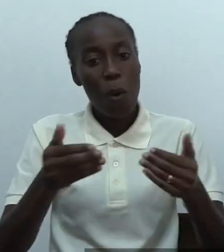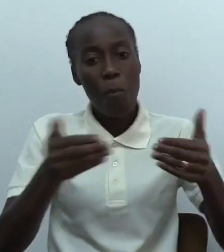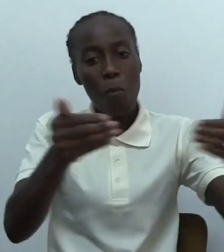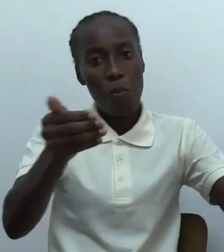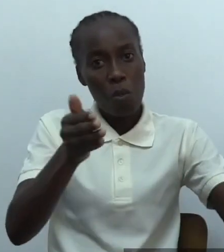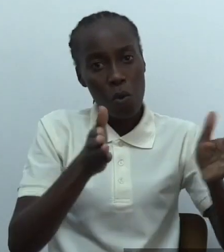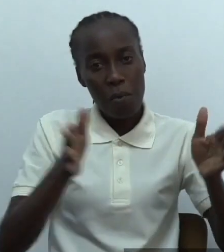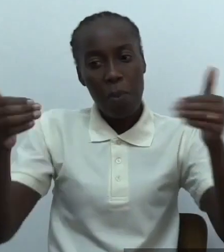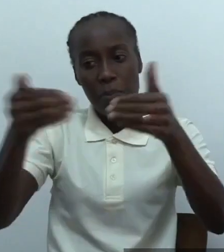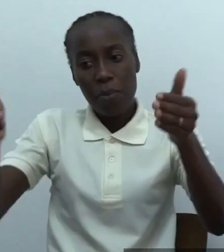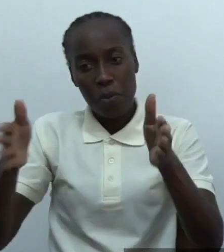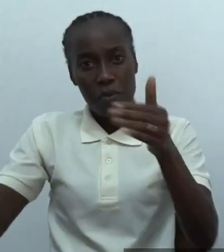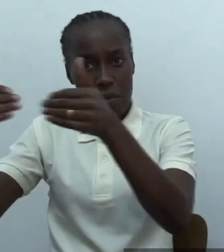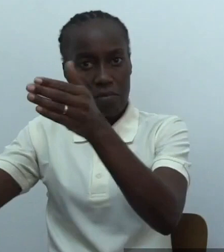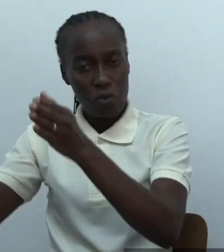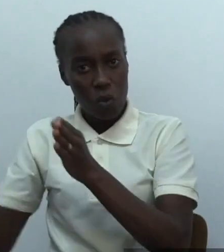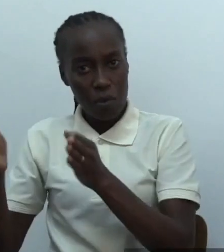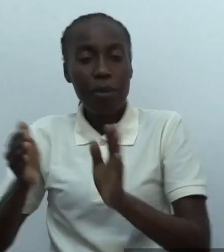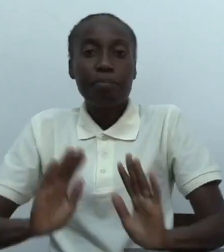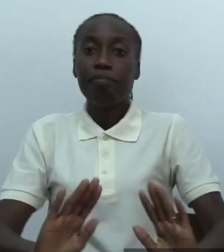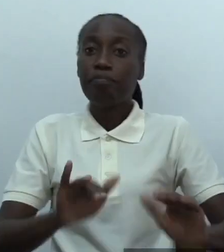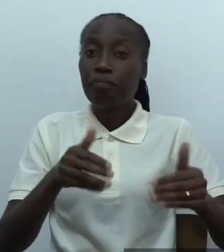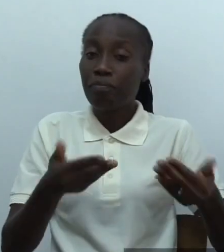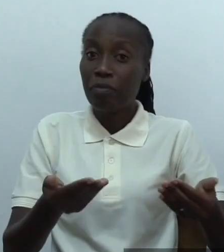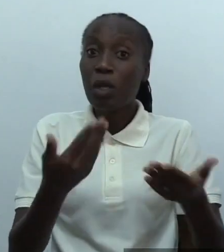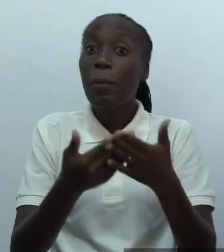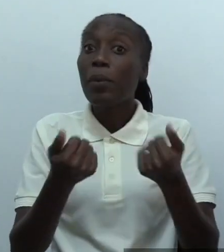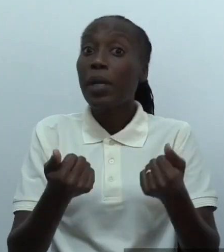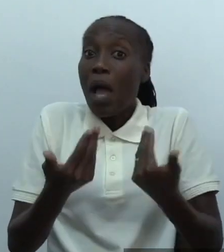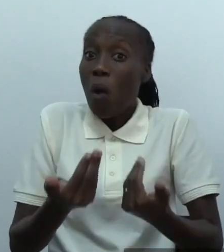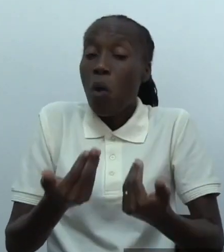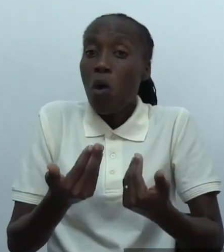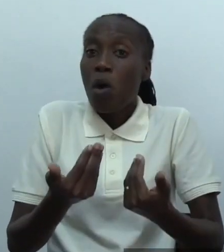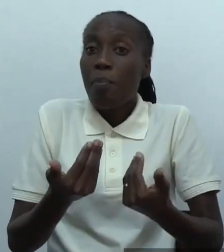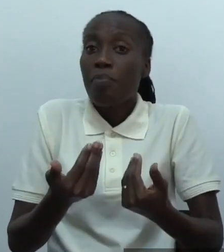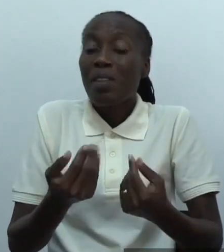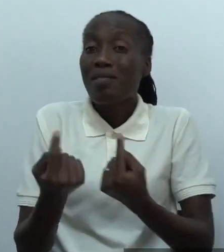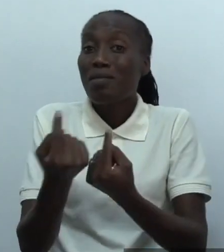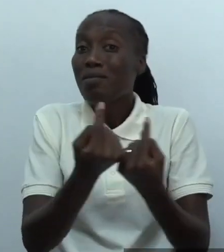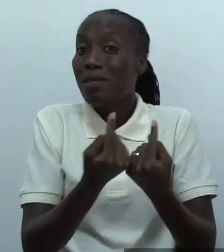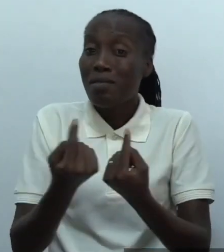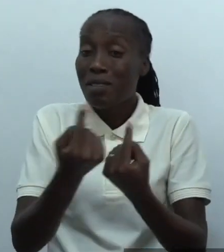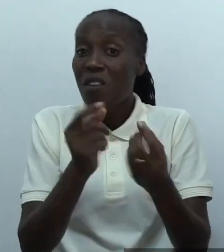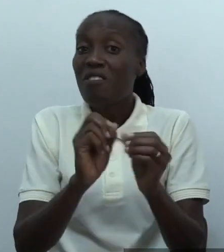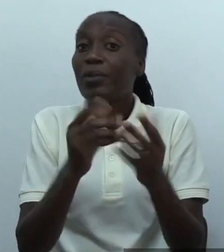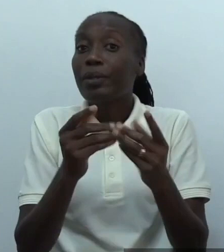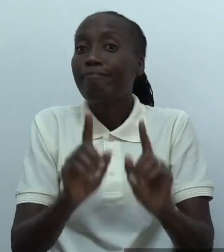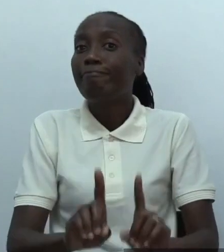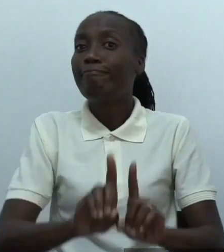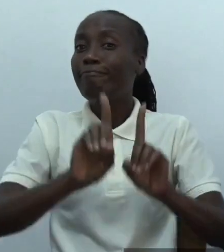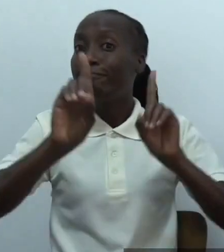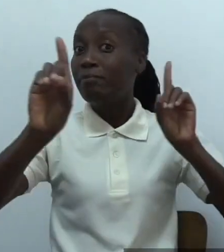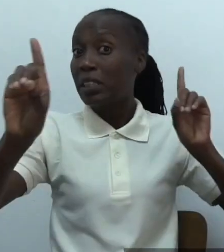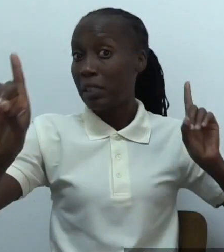tendo em conta o descançamento social, tanto as turmas terão